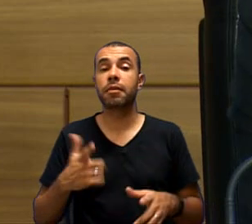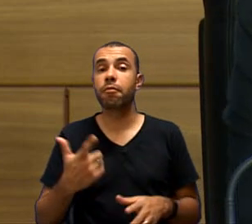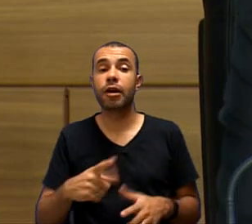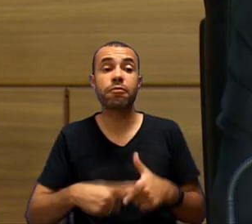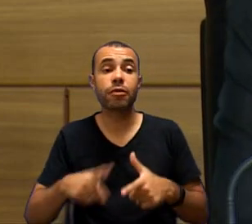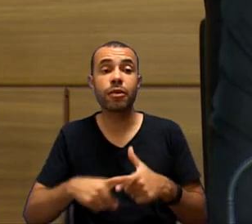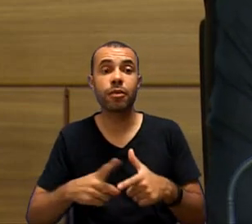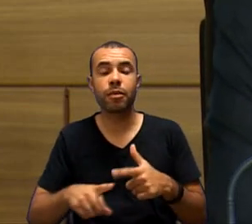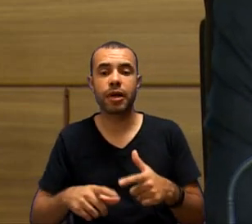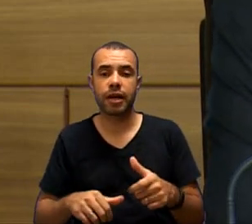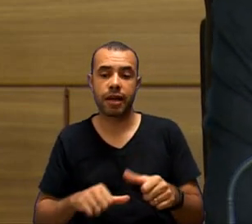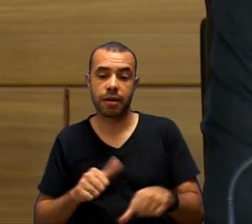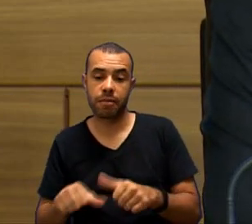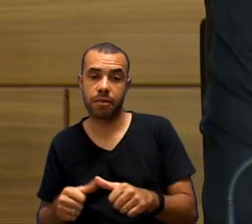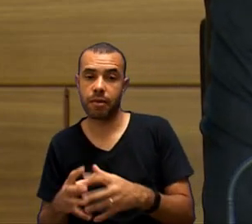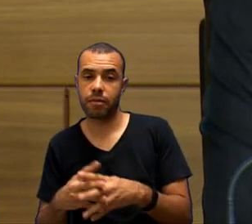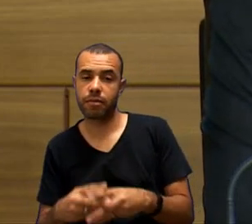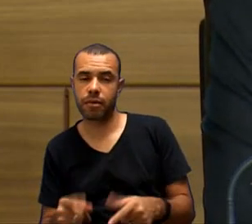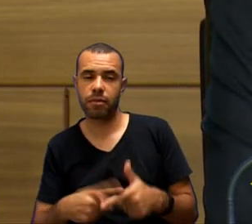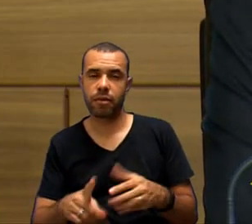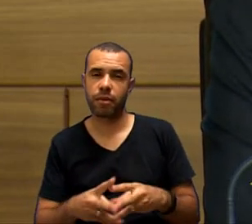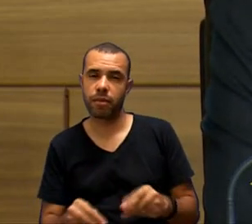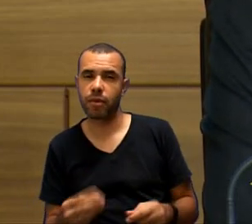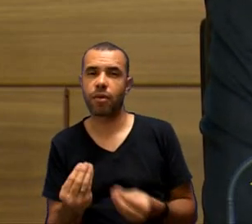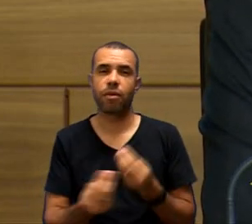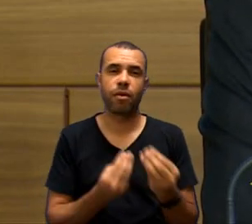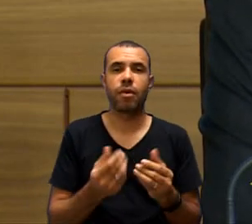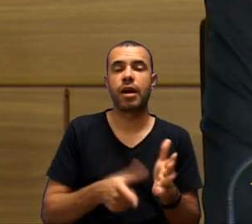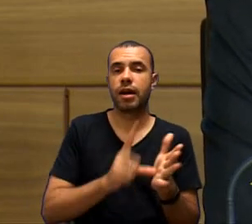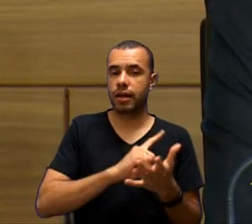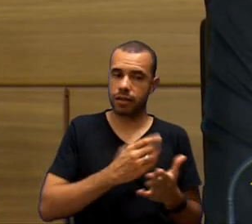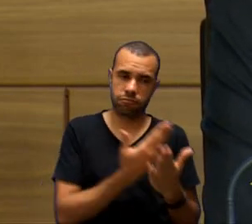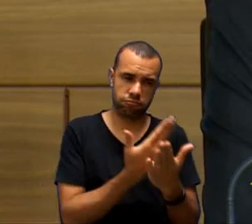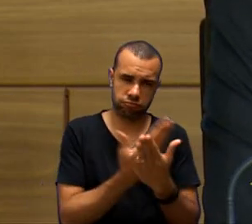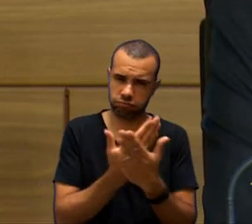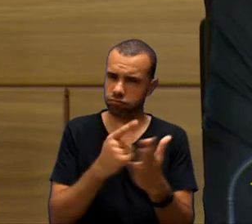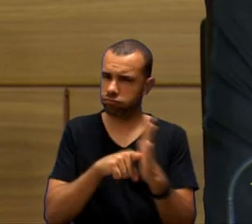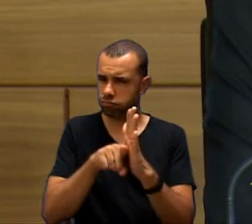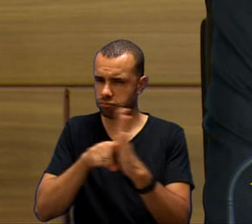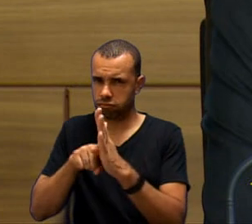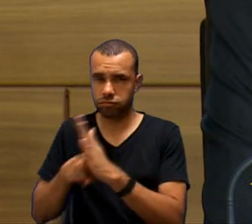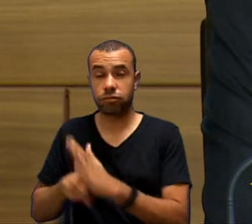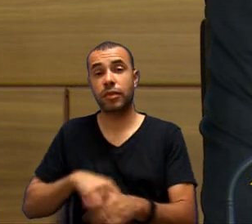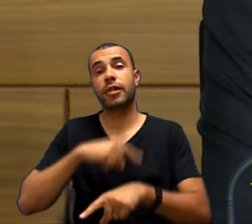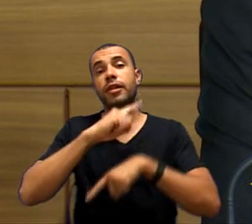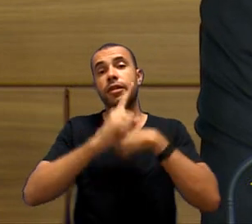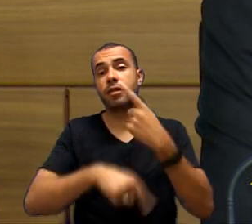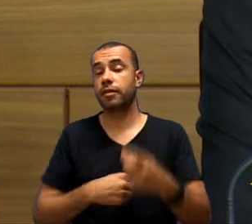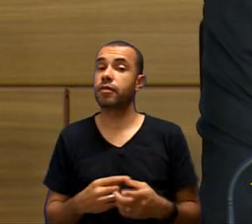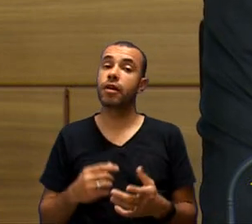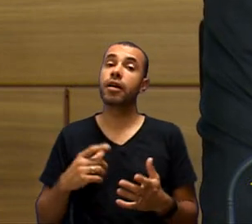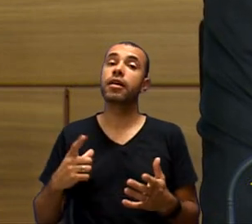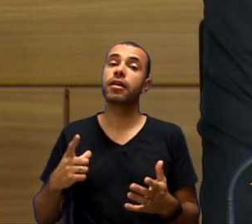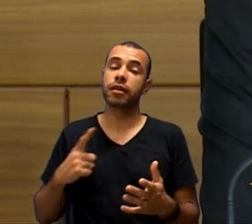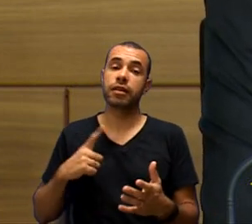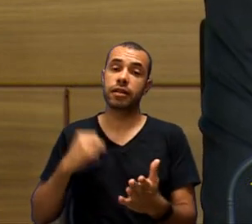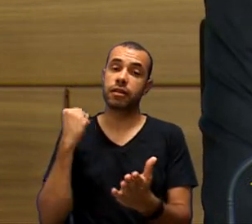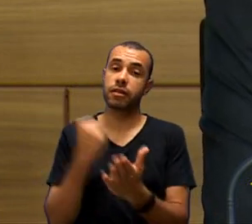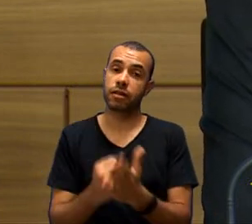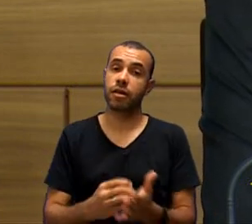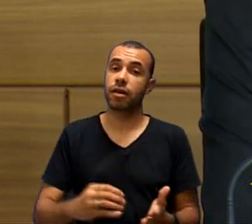coisa complicasse. Então, essas obras estão em fase de ordem de serviço. Uma então, delas, que é a